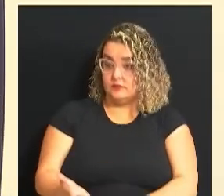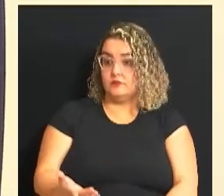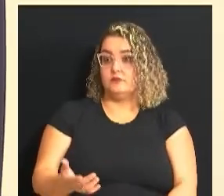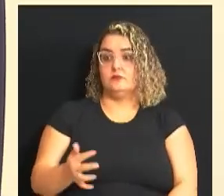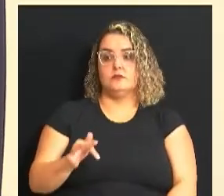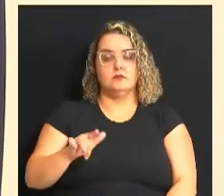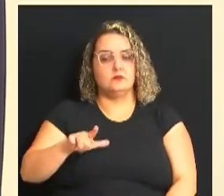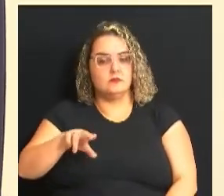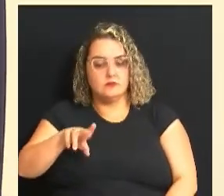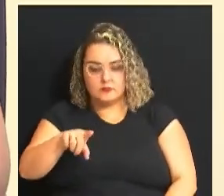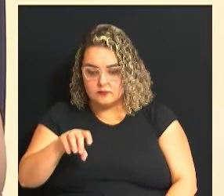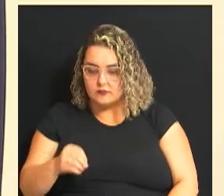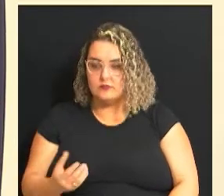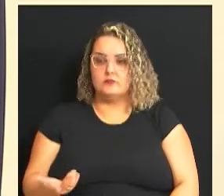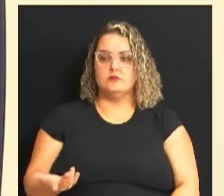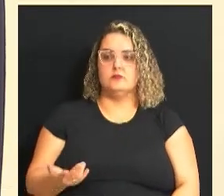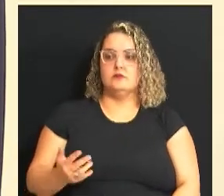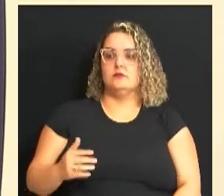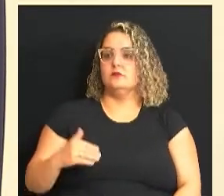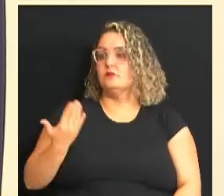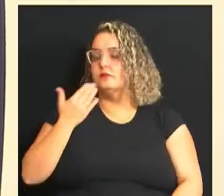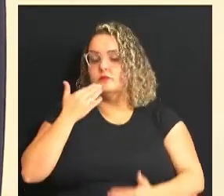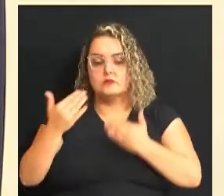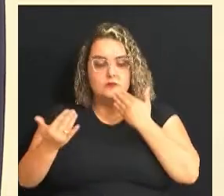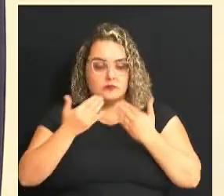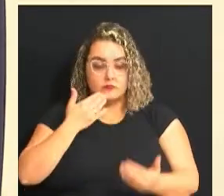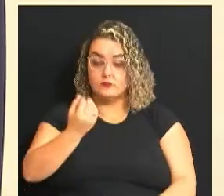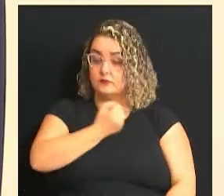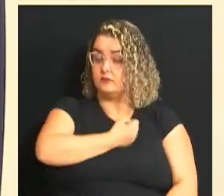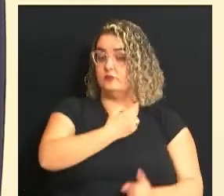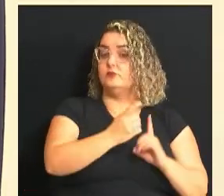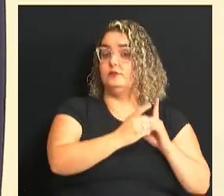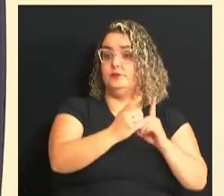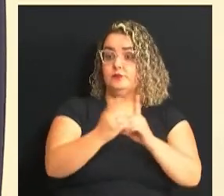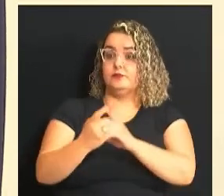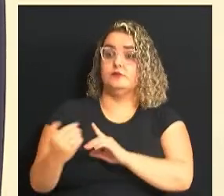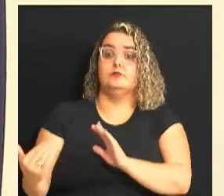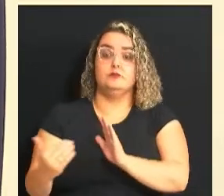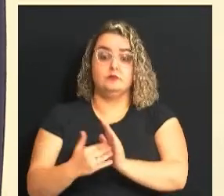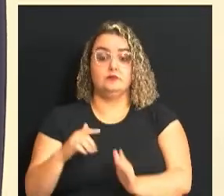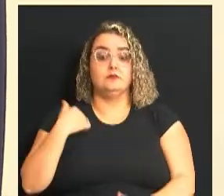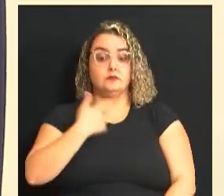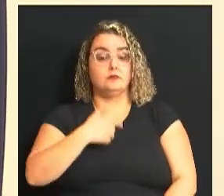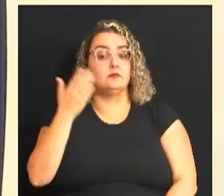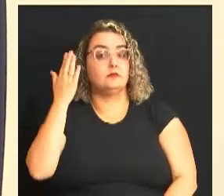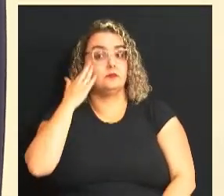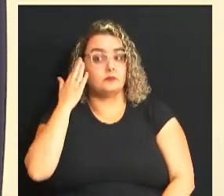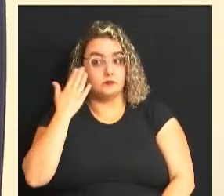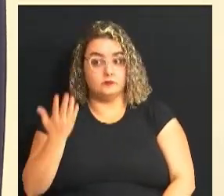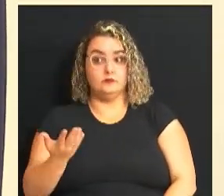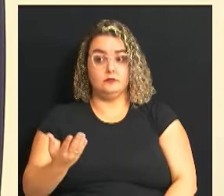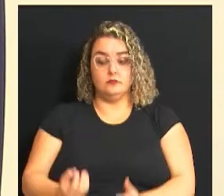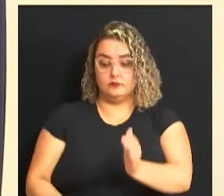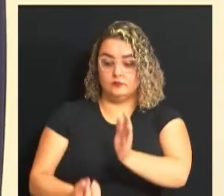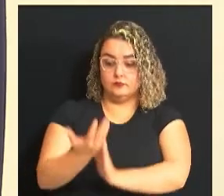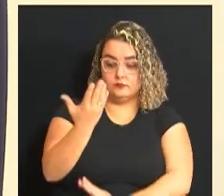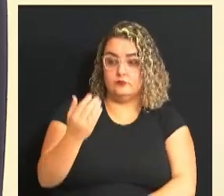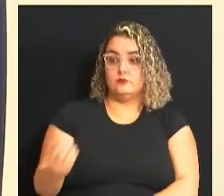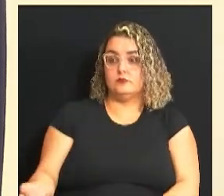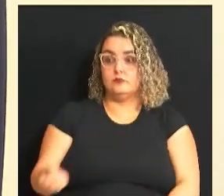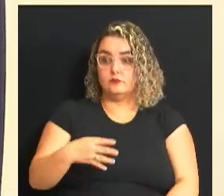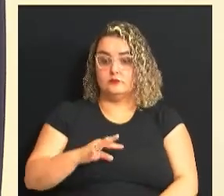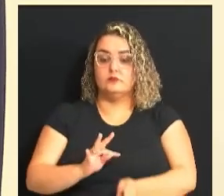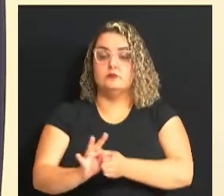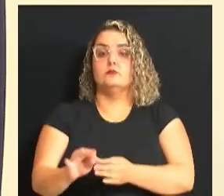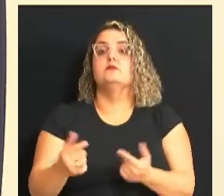fluxo, levantado quais eram as demandas, os números de atendimento, até para que nós saibamos que, com a criação do novo Conselho Tutelar, onde